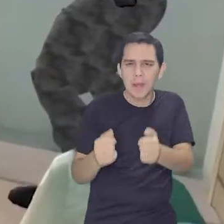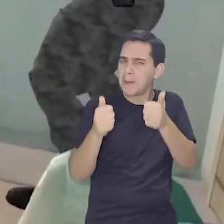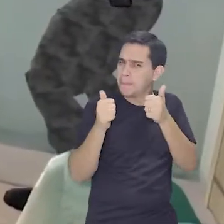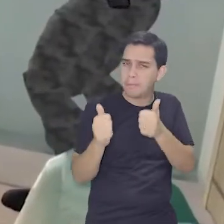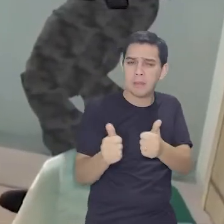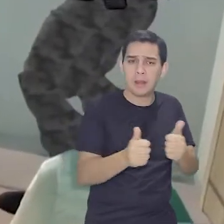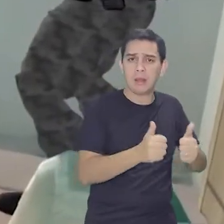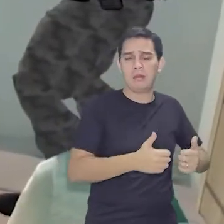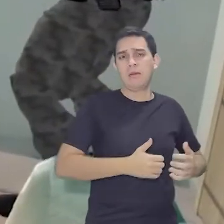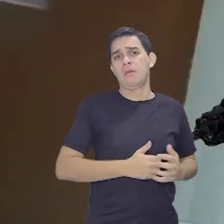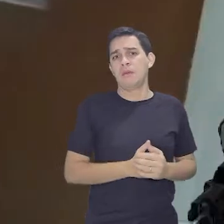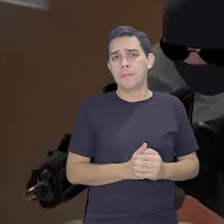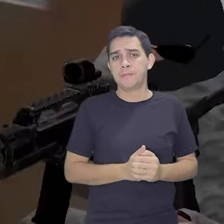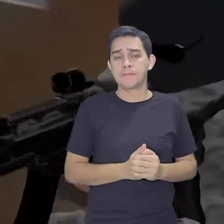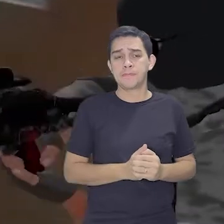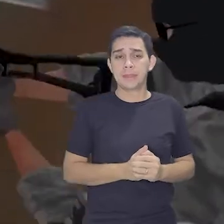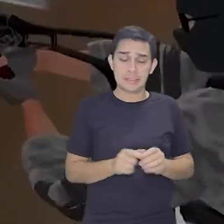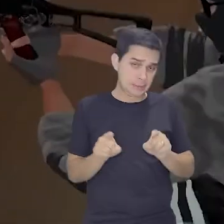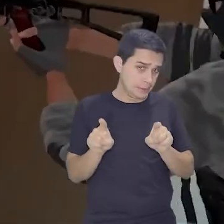gente esperava.